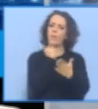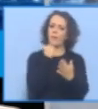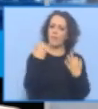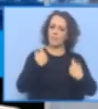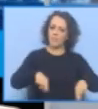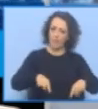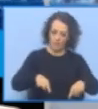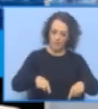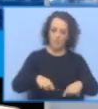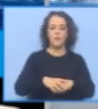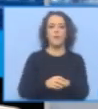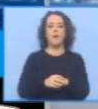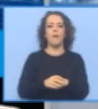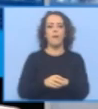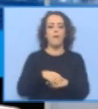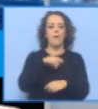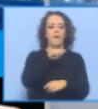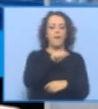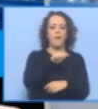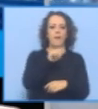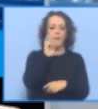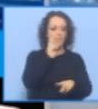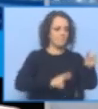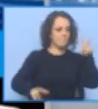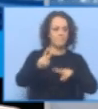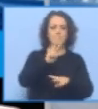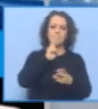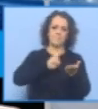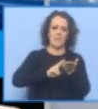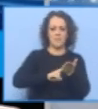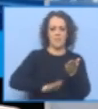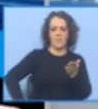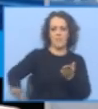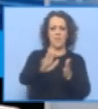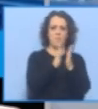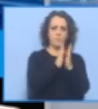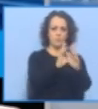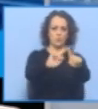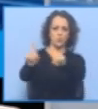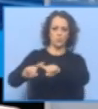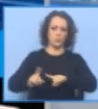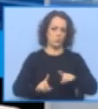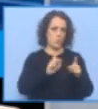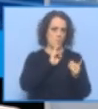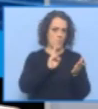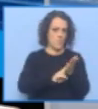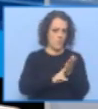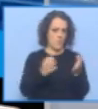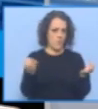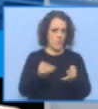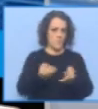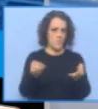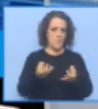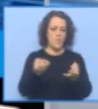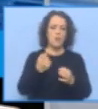no contacto com as mais diversas realidades paroquiais, sim, quando nós procuramos despertar